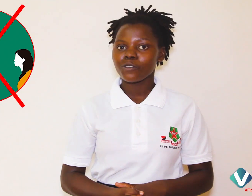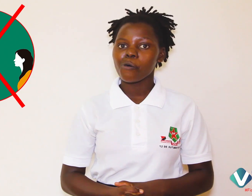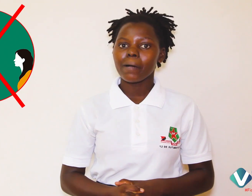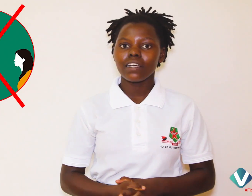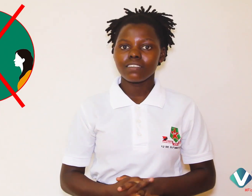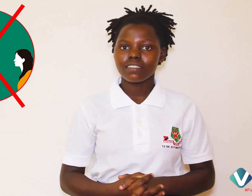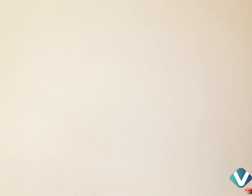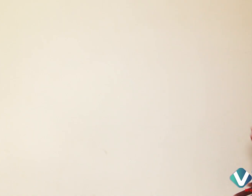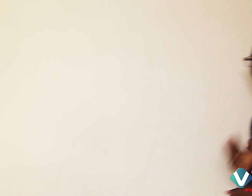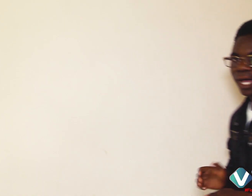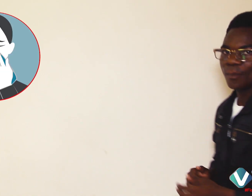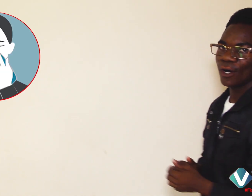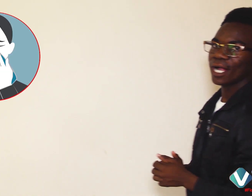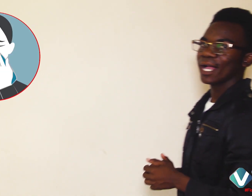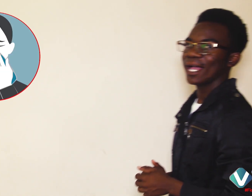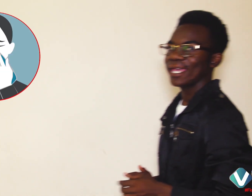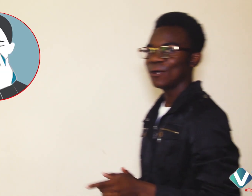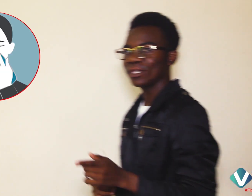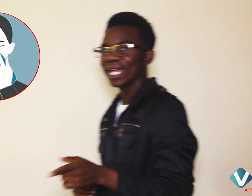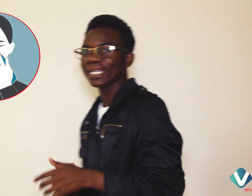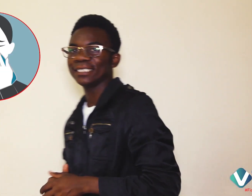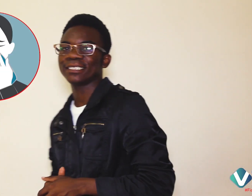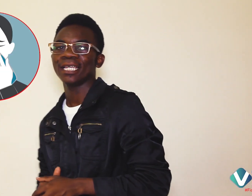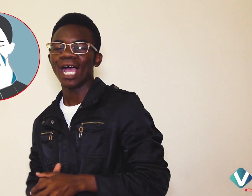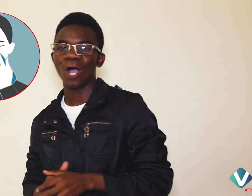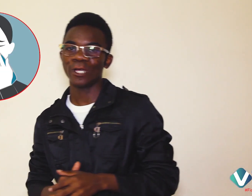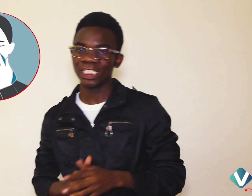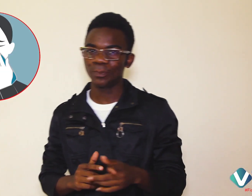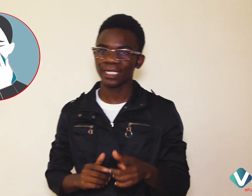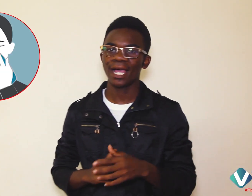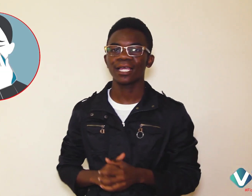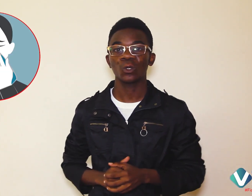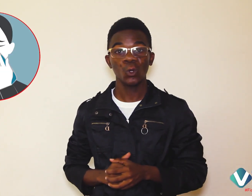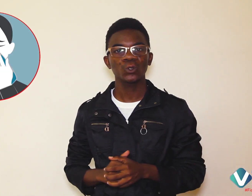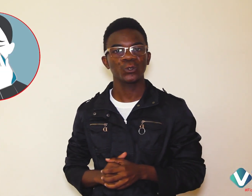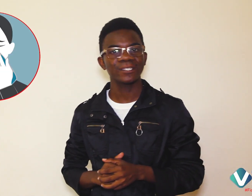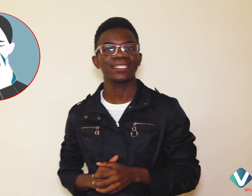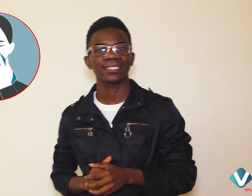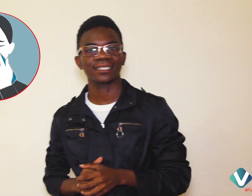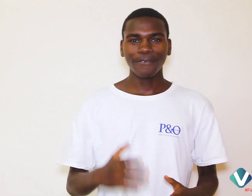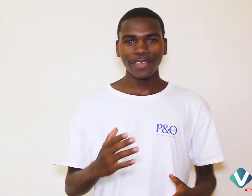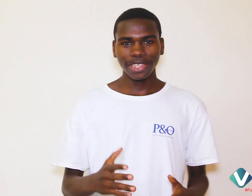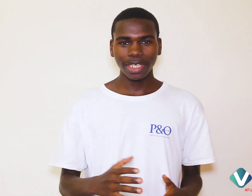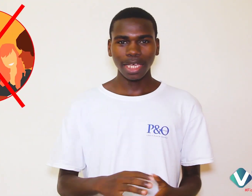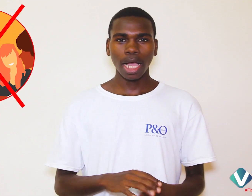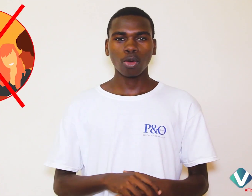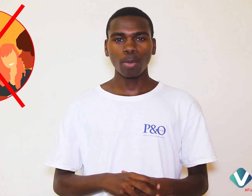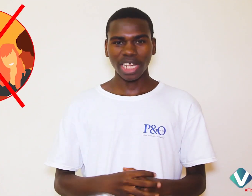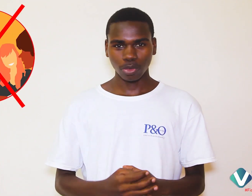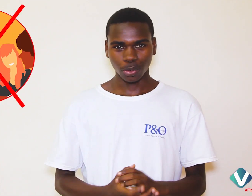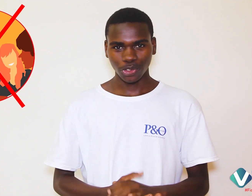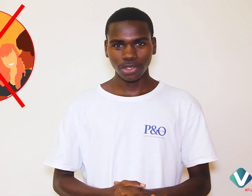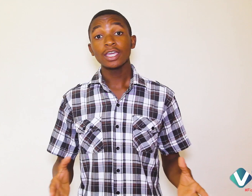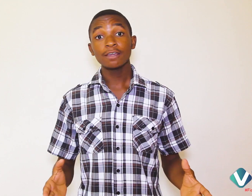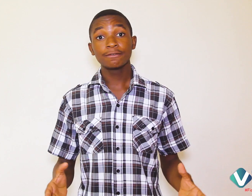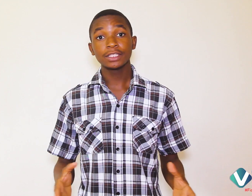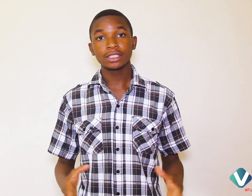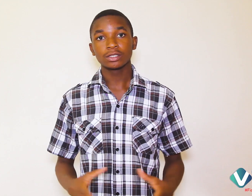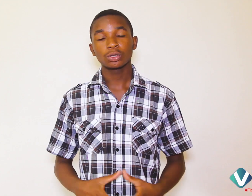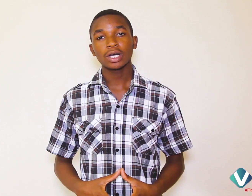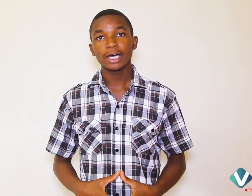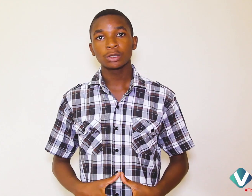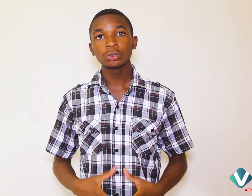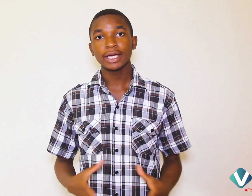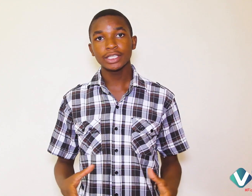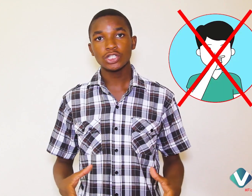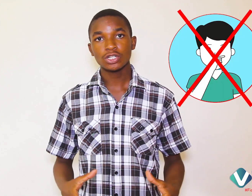de 1 metro ou mais. Cubra a boca e o nariz ao expirar ou tossir. Evite aglomerações.